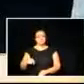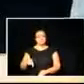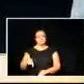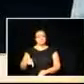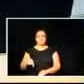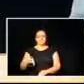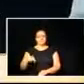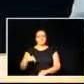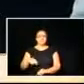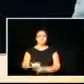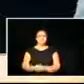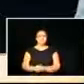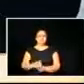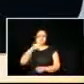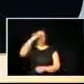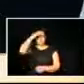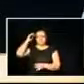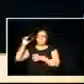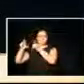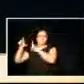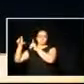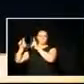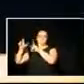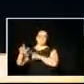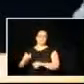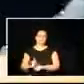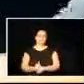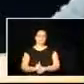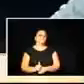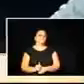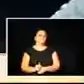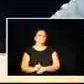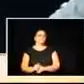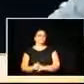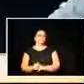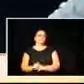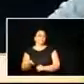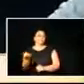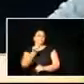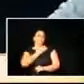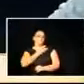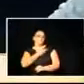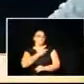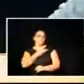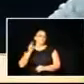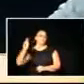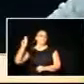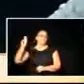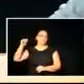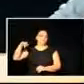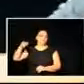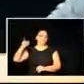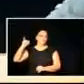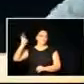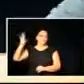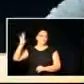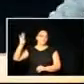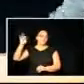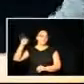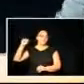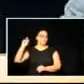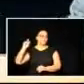presentes, telespectador da TV Câmara, os meus companheiros, amigos, funcionários da Unital, alunos da Unital,